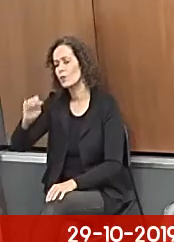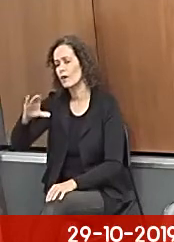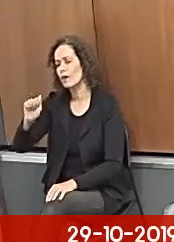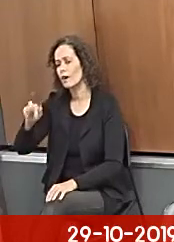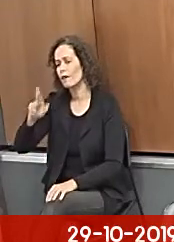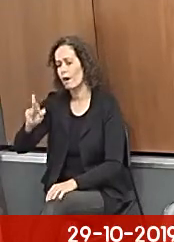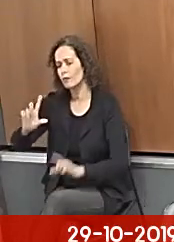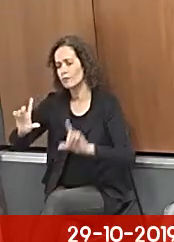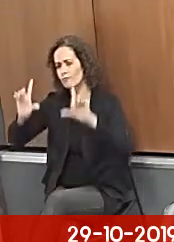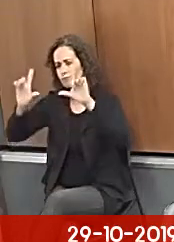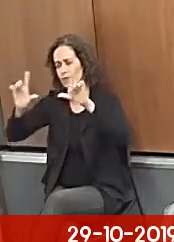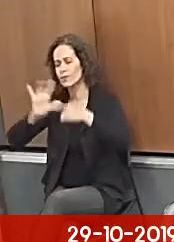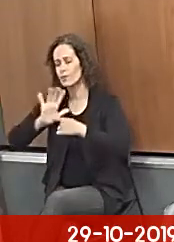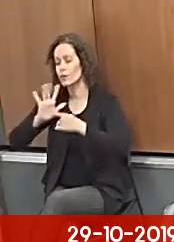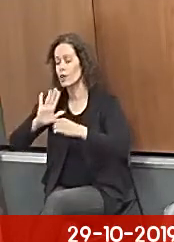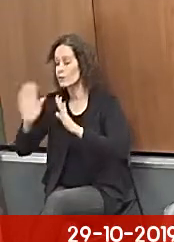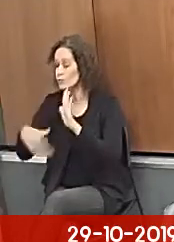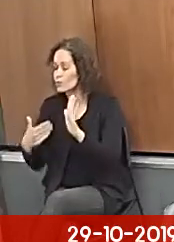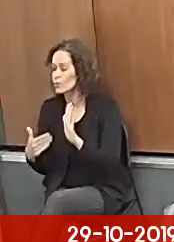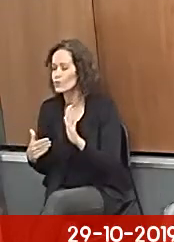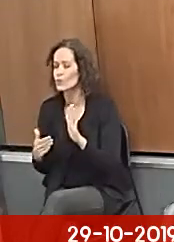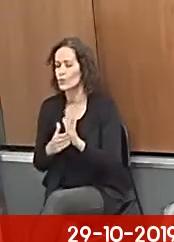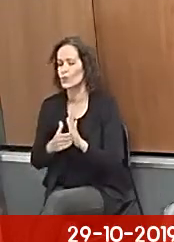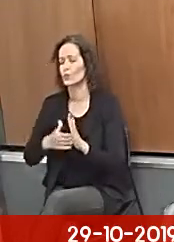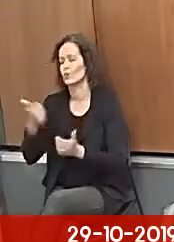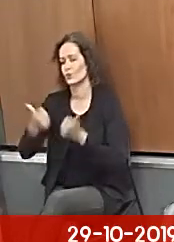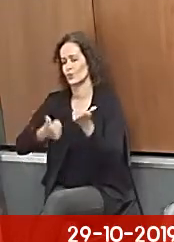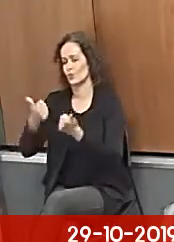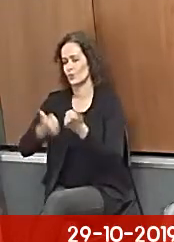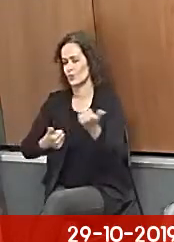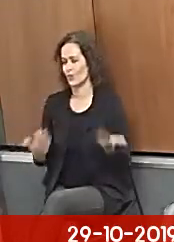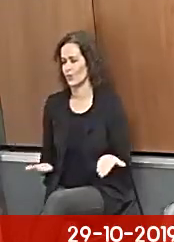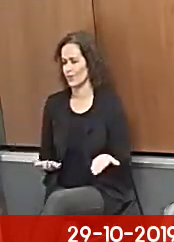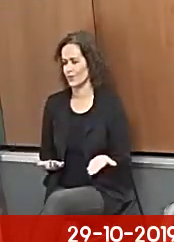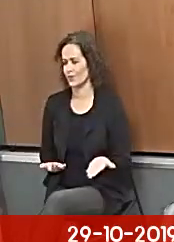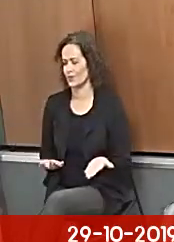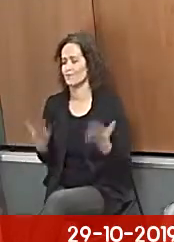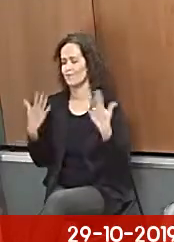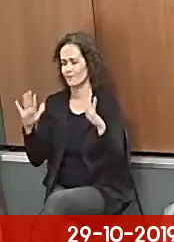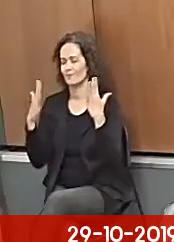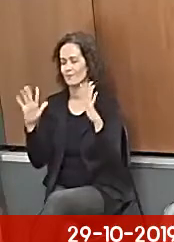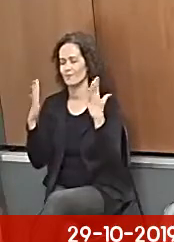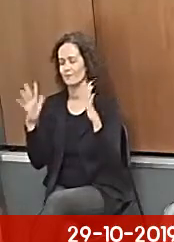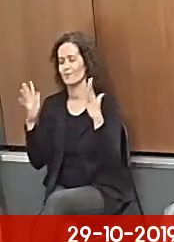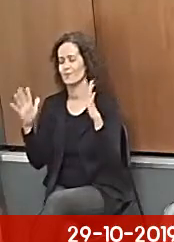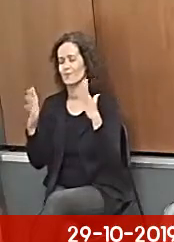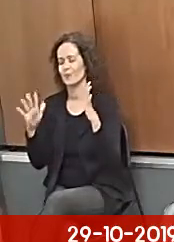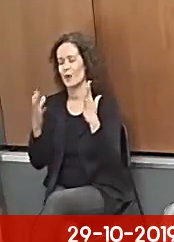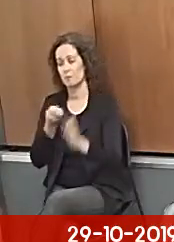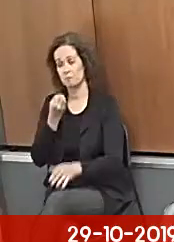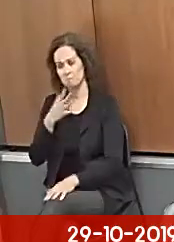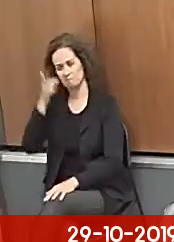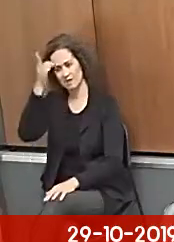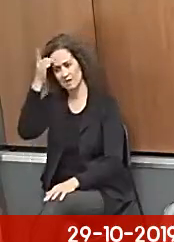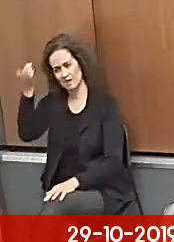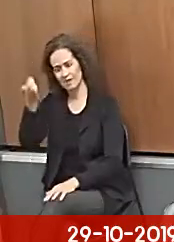agora. Nós tomamos uma iniciativa que foi fazer a leitura de... Muito